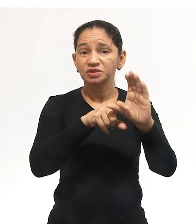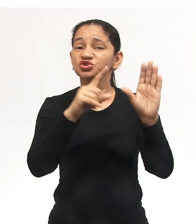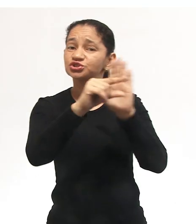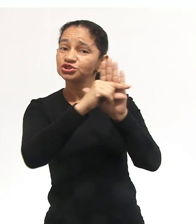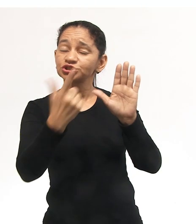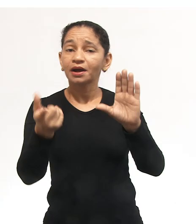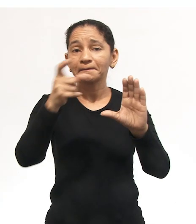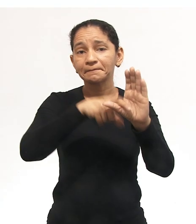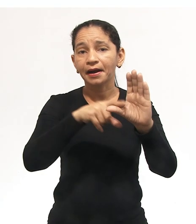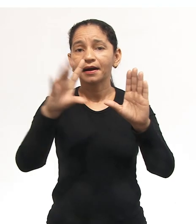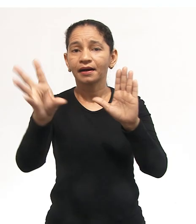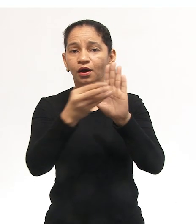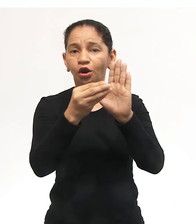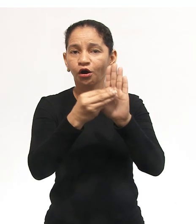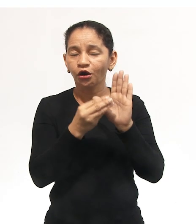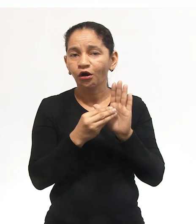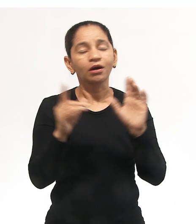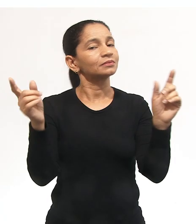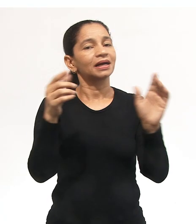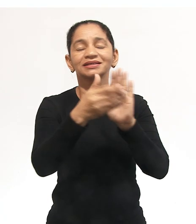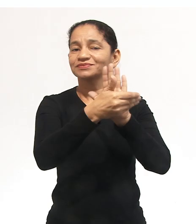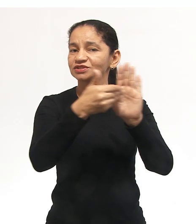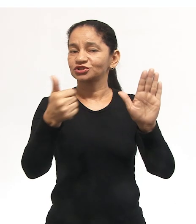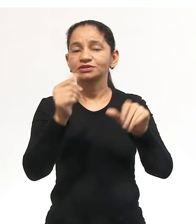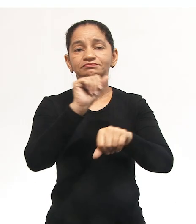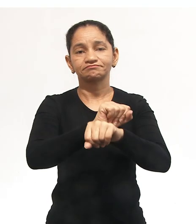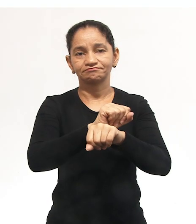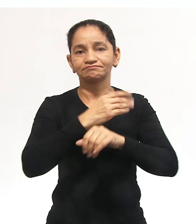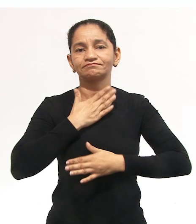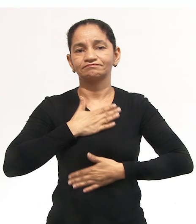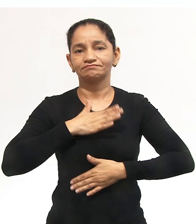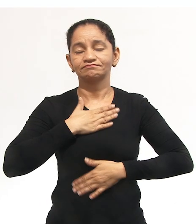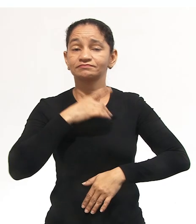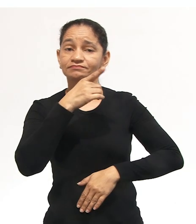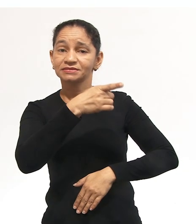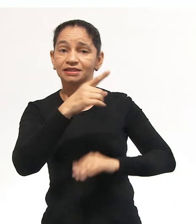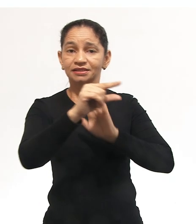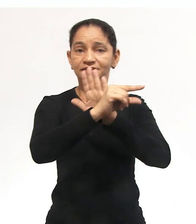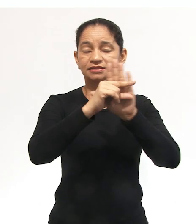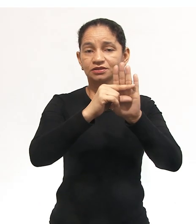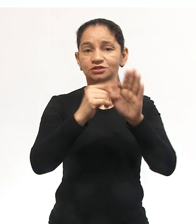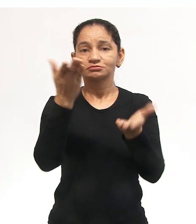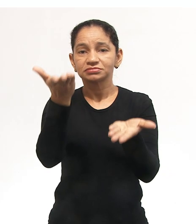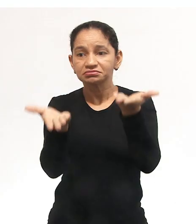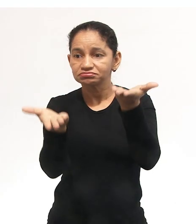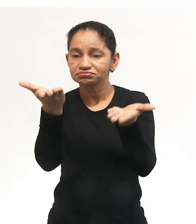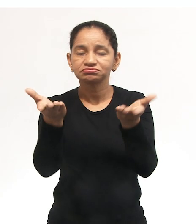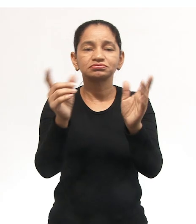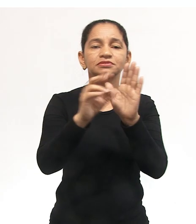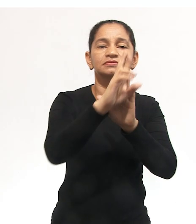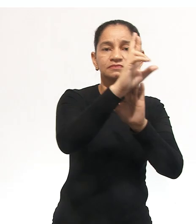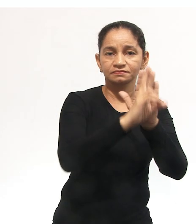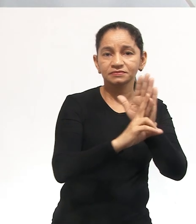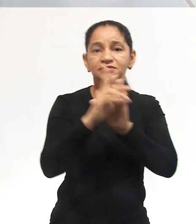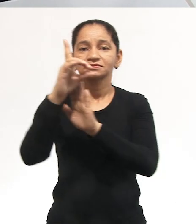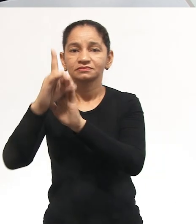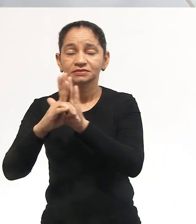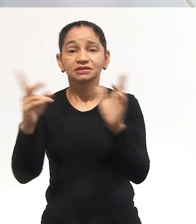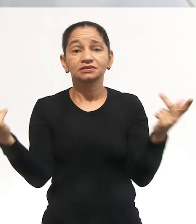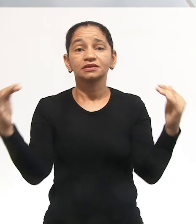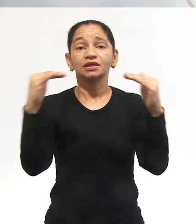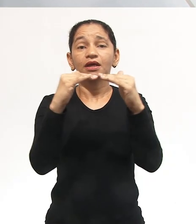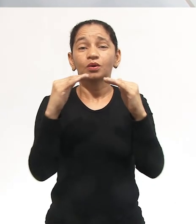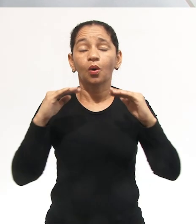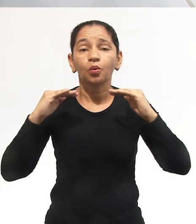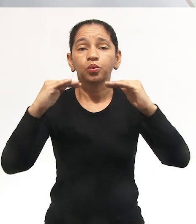empenho, tá? E de movimentação financeira, para que não aconteça um descompasso entre as receitas